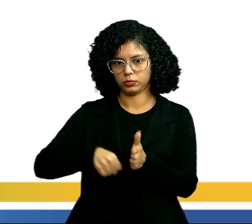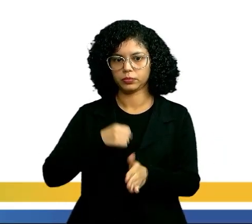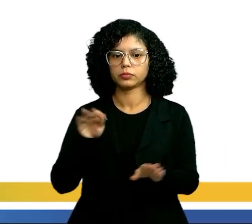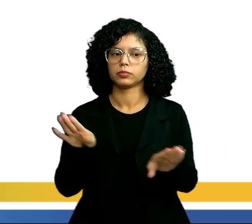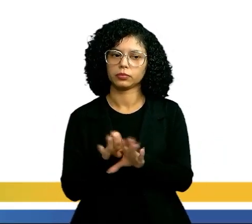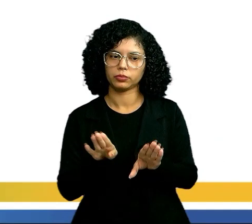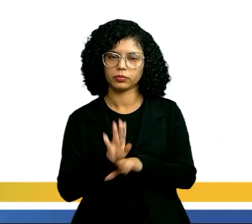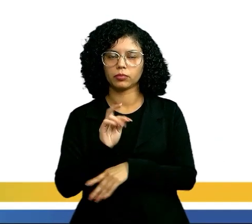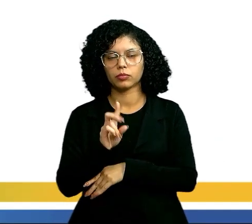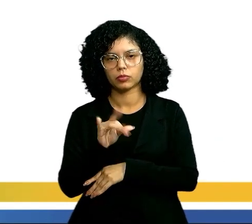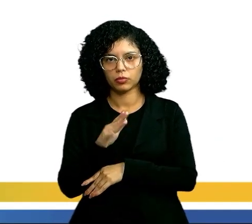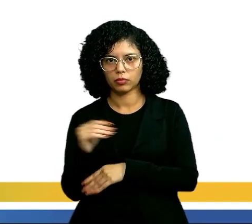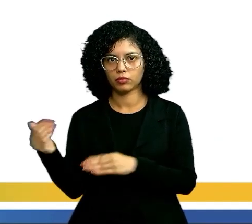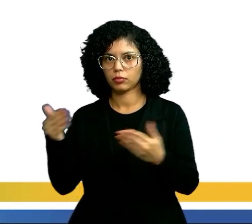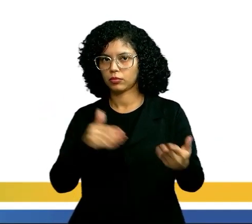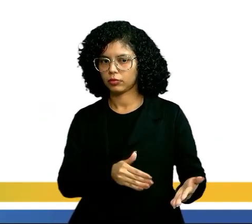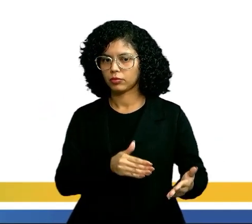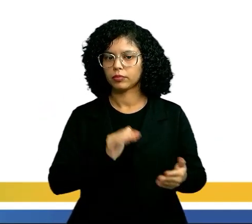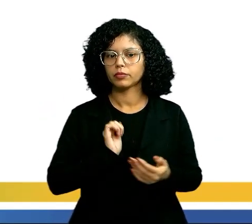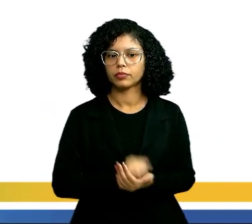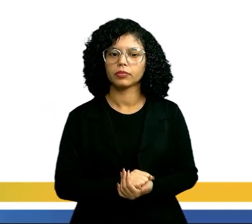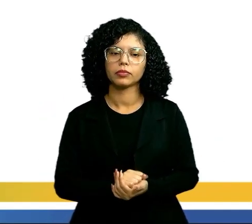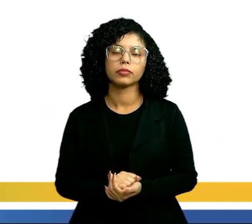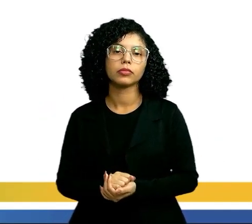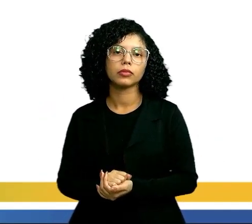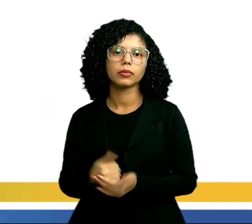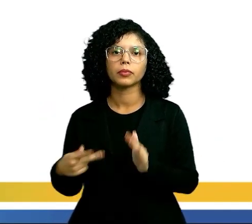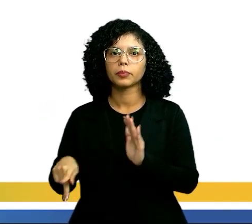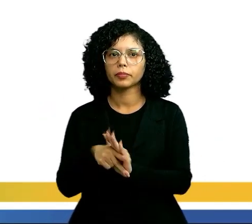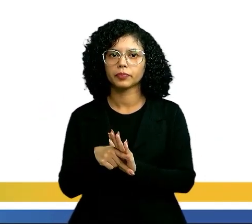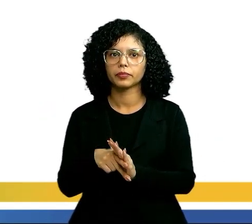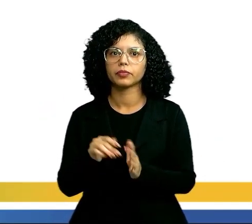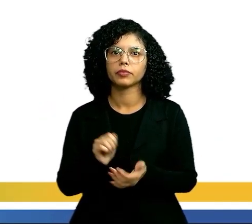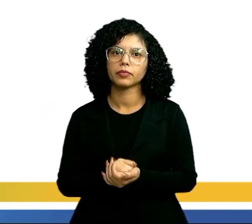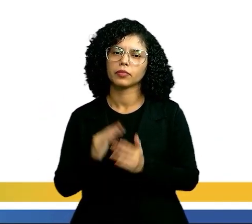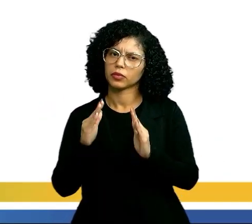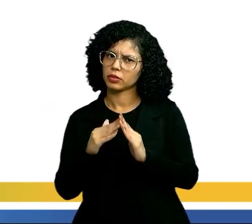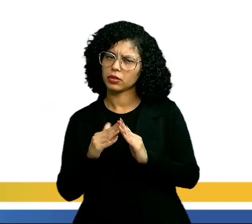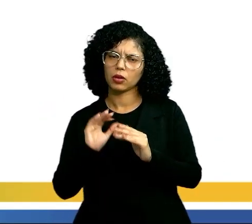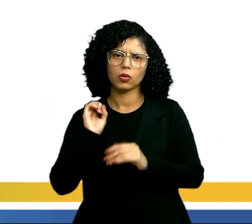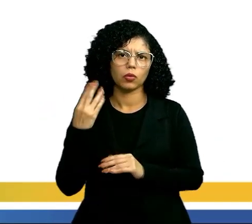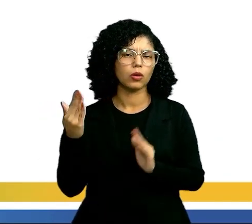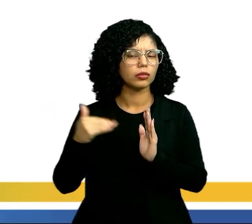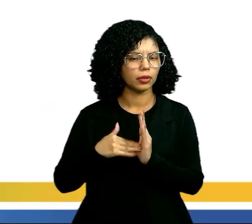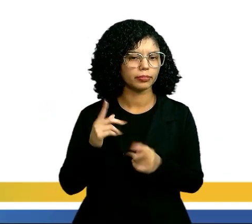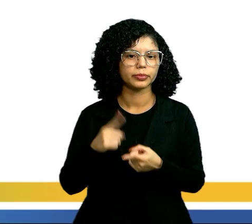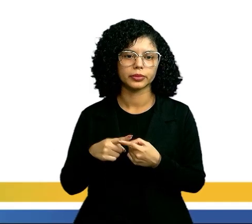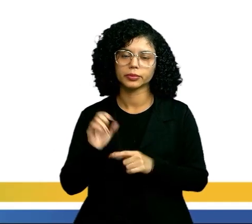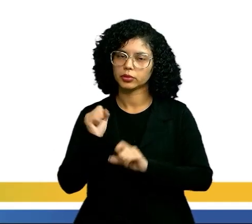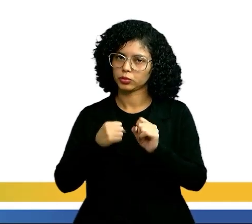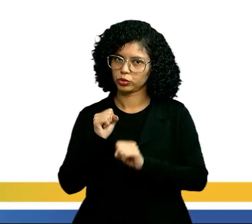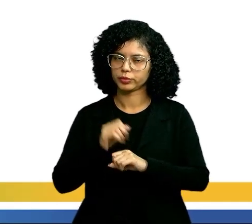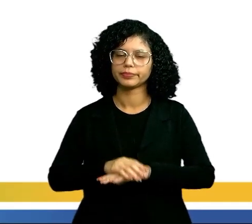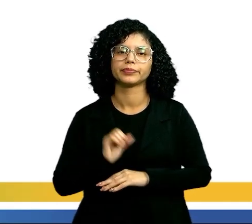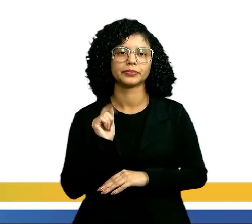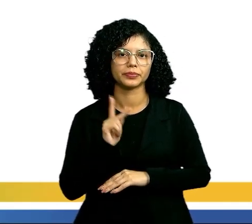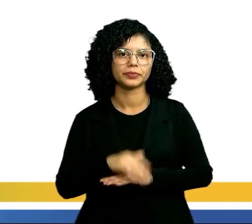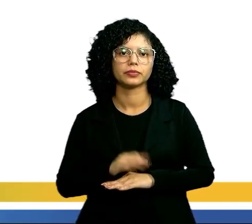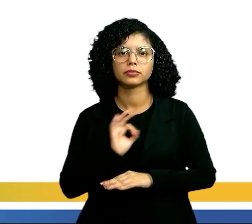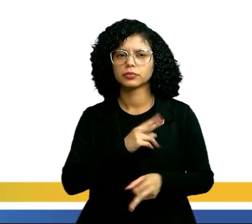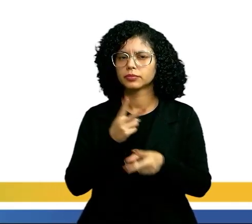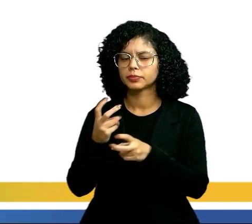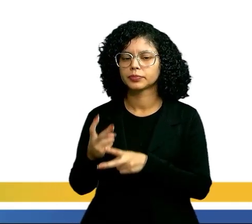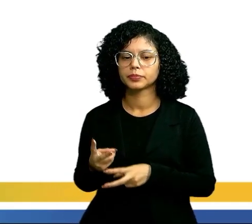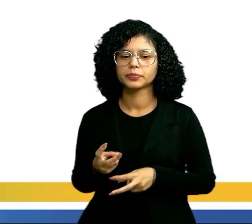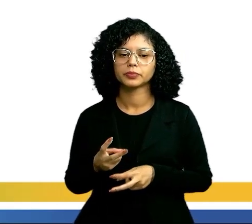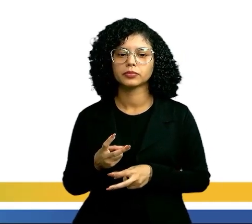transportes rodoviários para chegarem até o destino, seja as nossas casas ou sejam as indústrias, certo? A gente percebe o